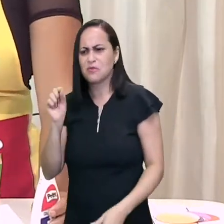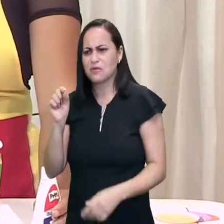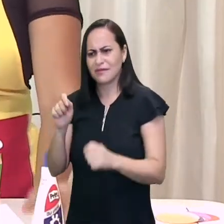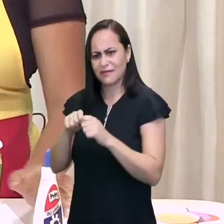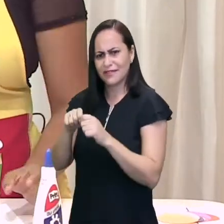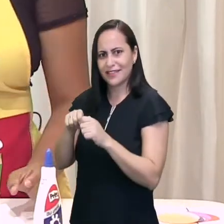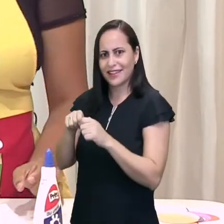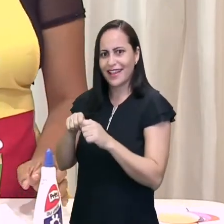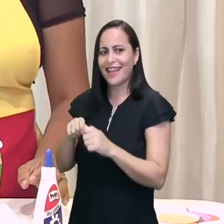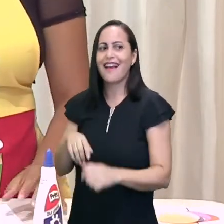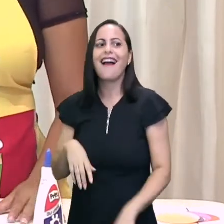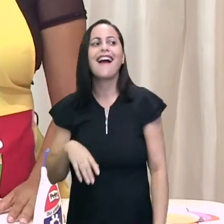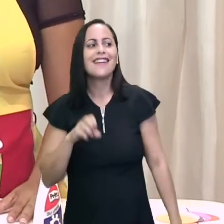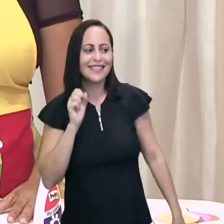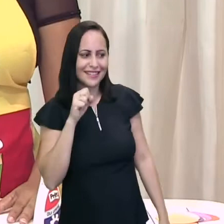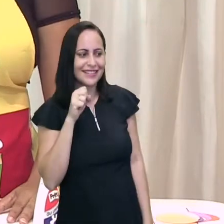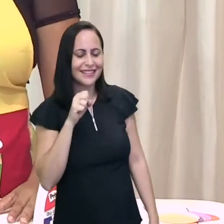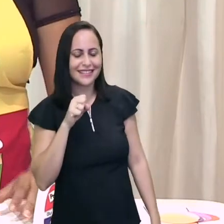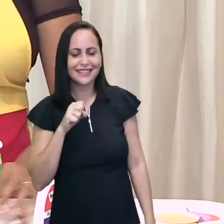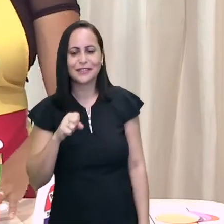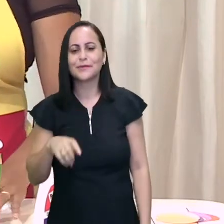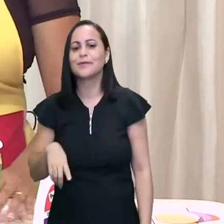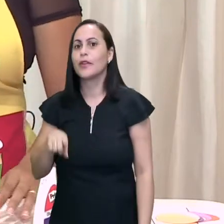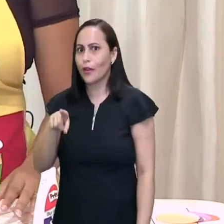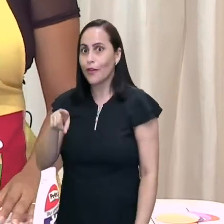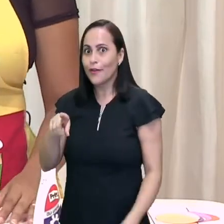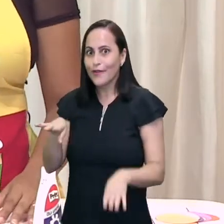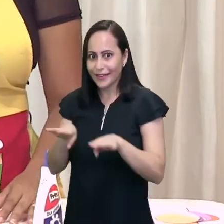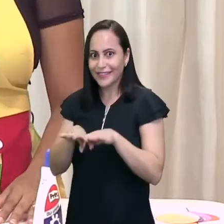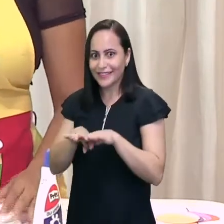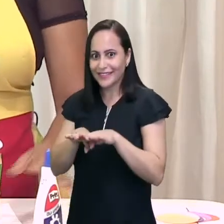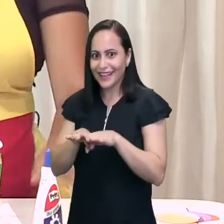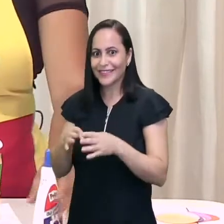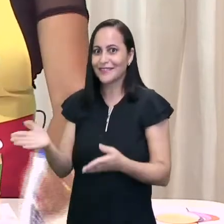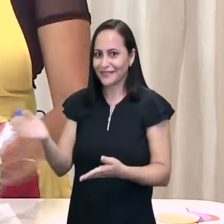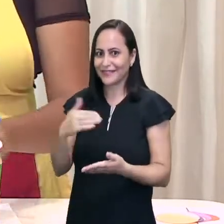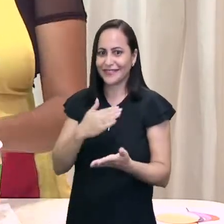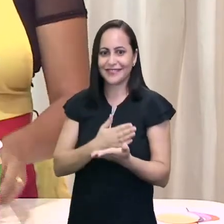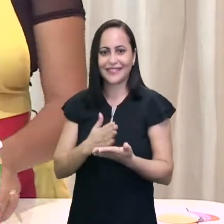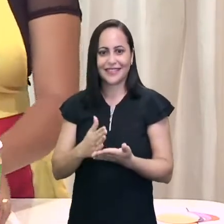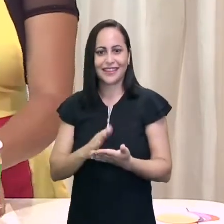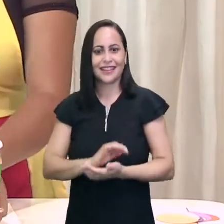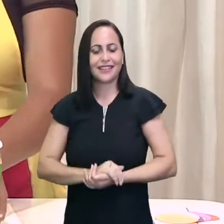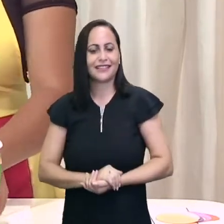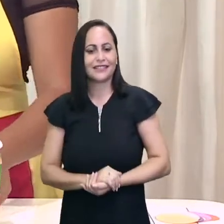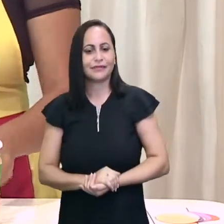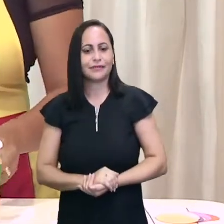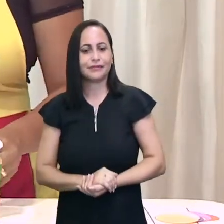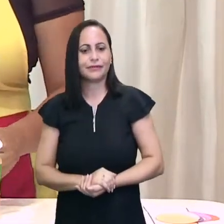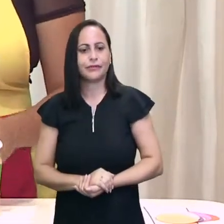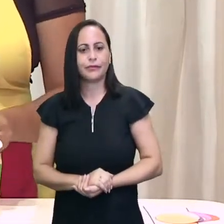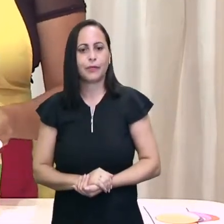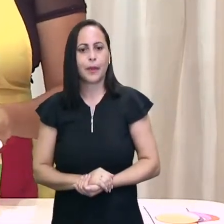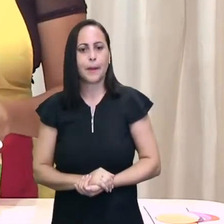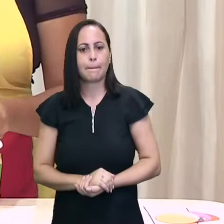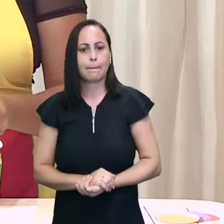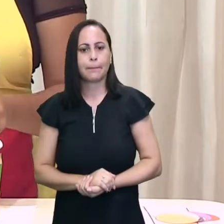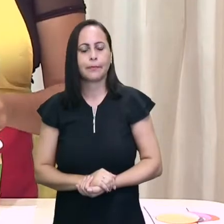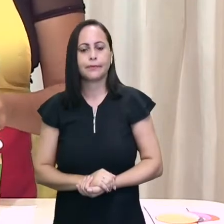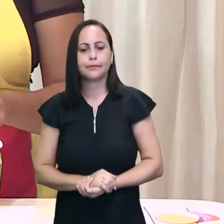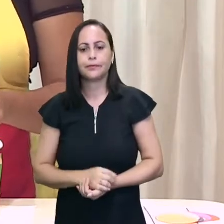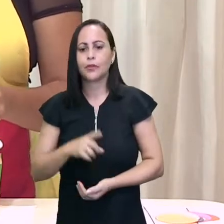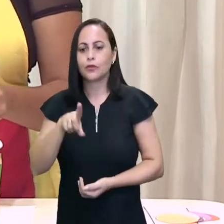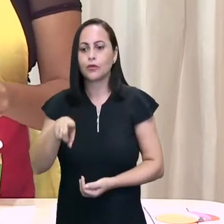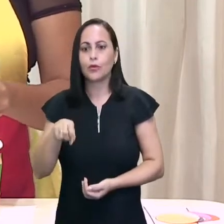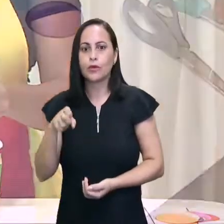sei! Ah, eu também sei! E você, criança? Também? Vamos então vamos aqui, começar? Vou escolher aqui duas